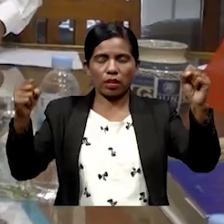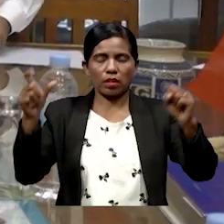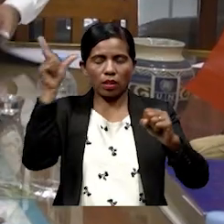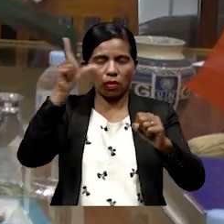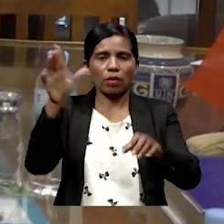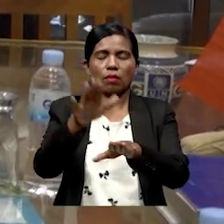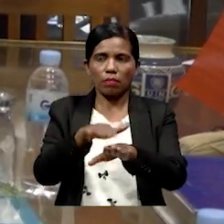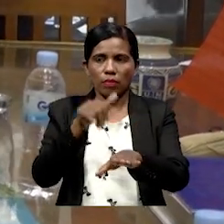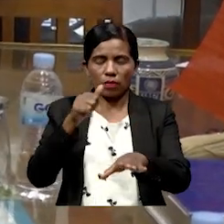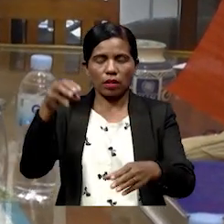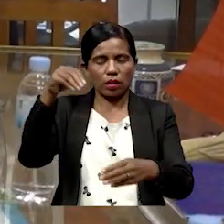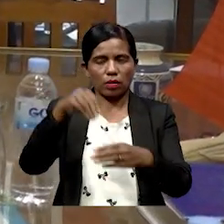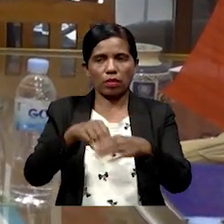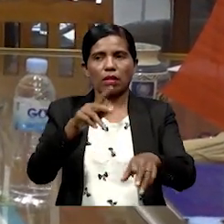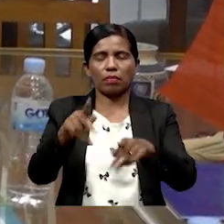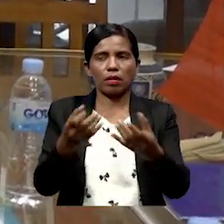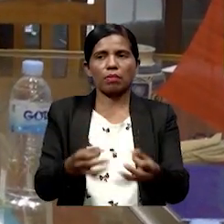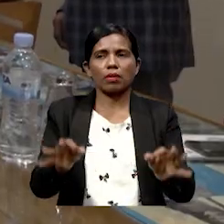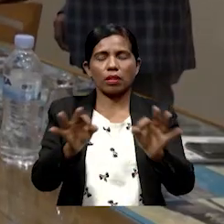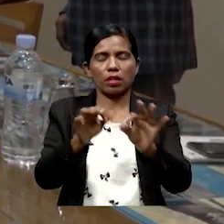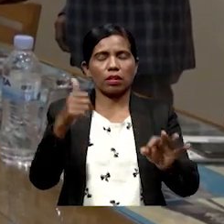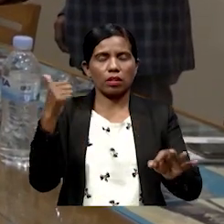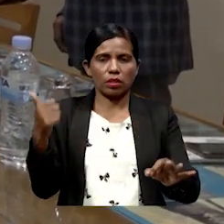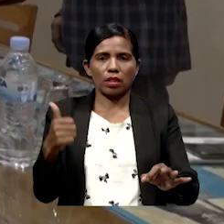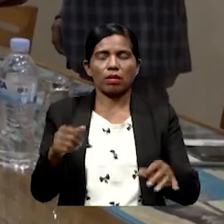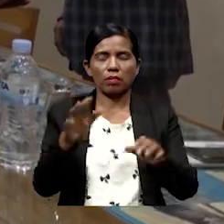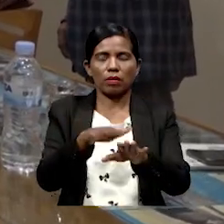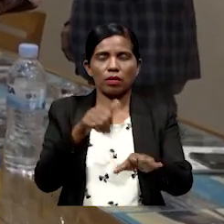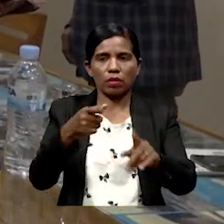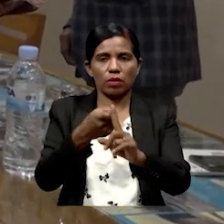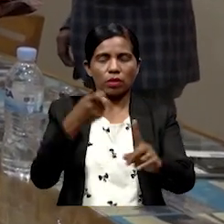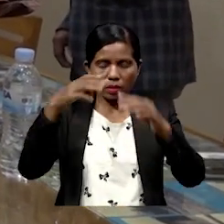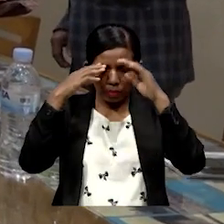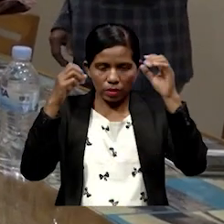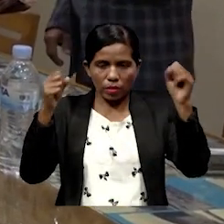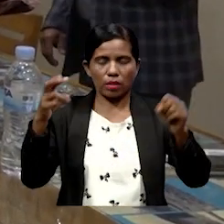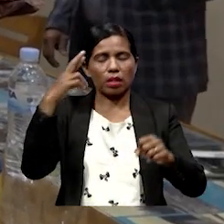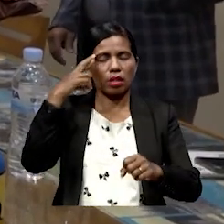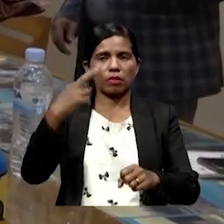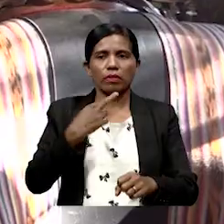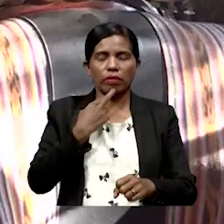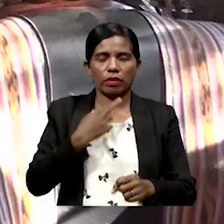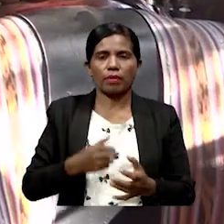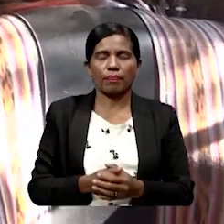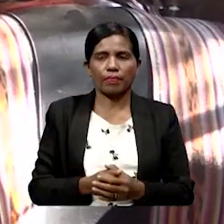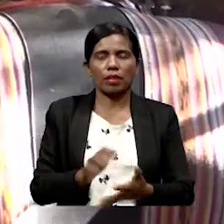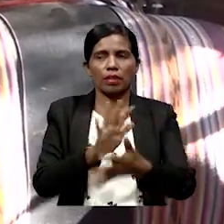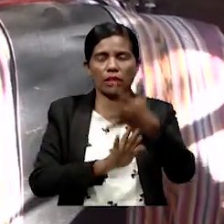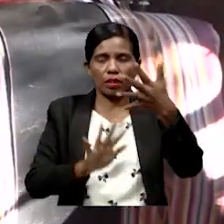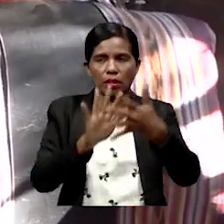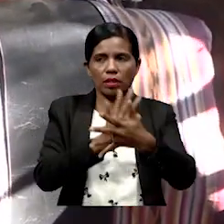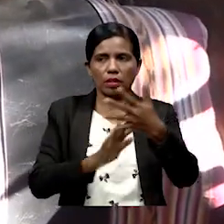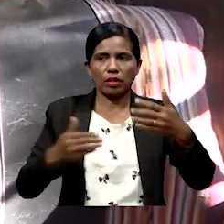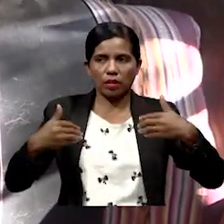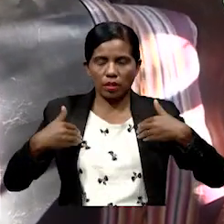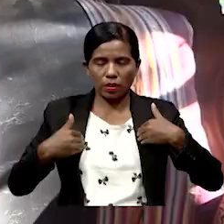convida, inclui convidados importantes selo, nebe convida hos Presidente eleito José Ramos Horta. Durante a cerimônia nomos, se ia